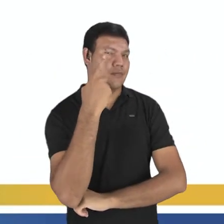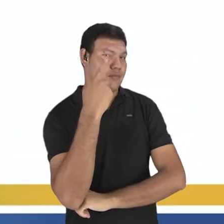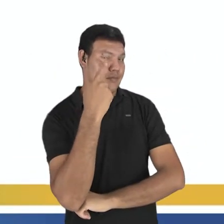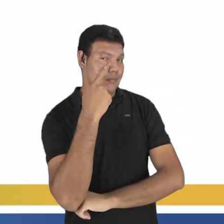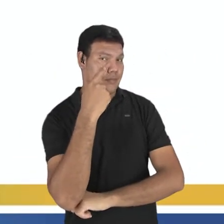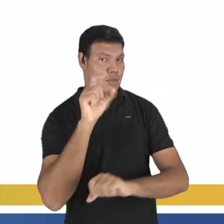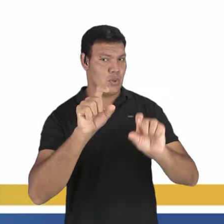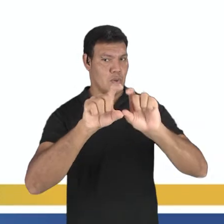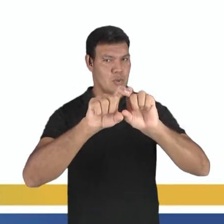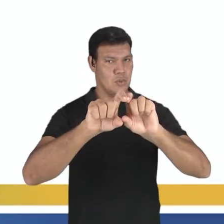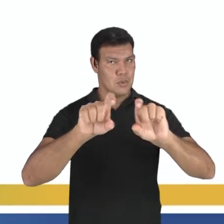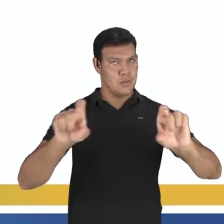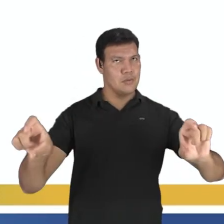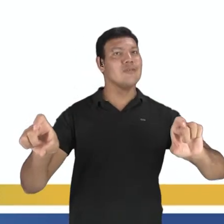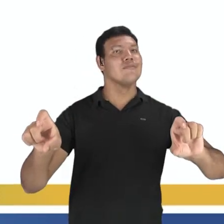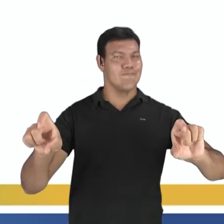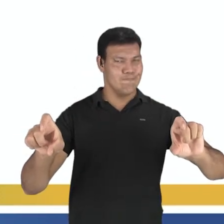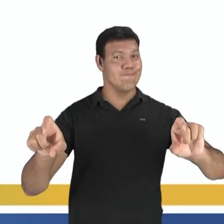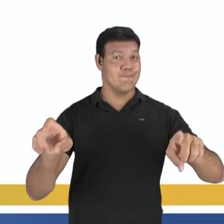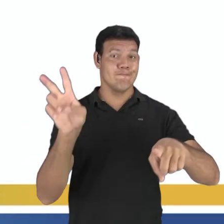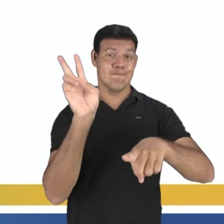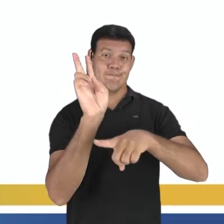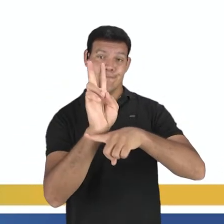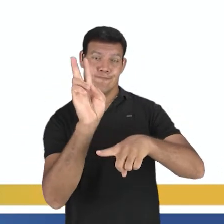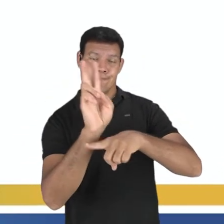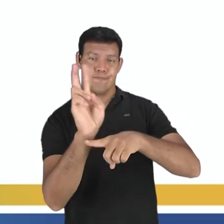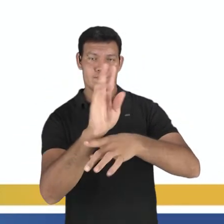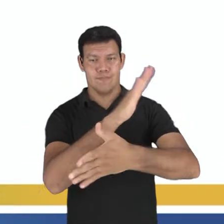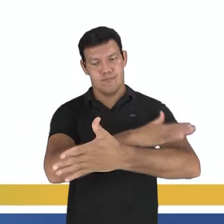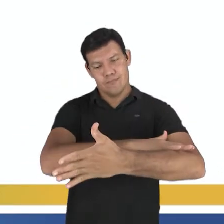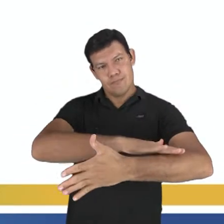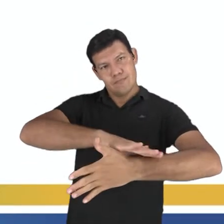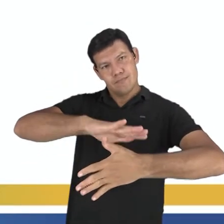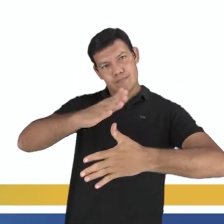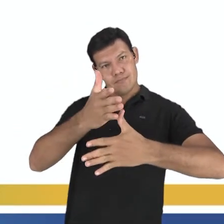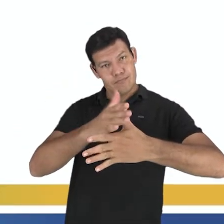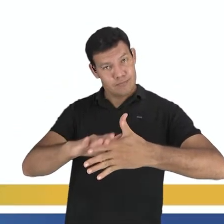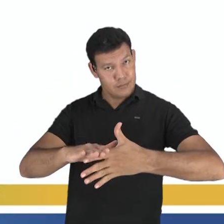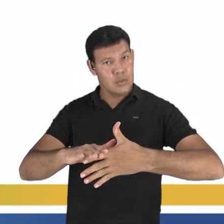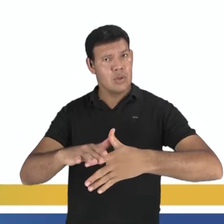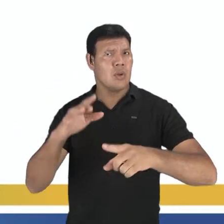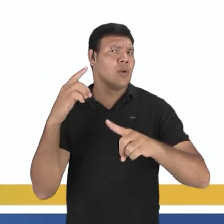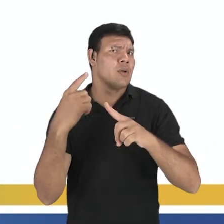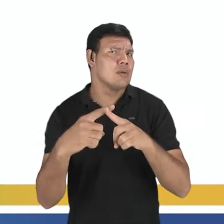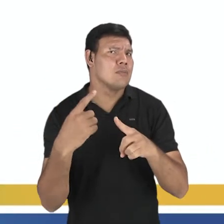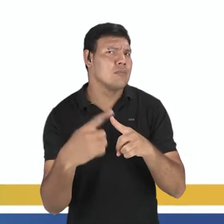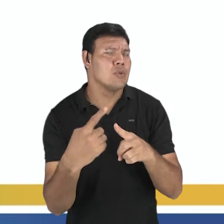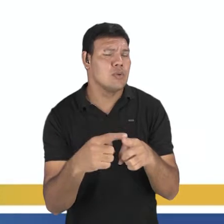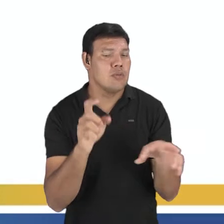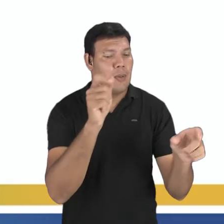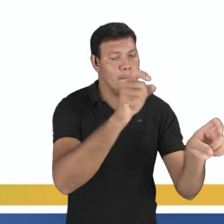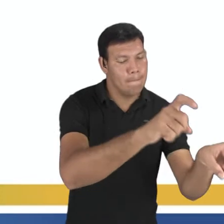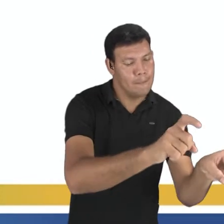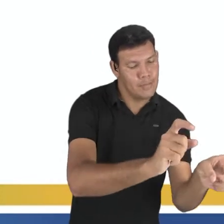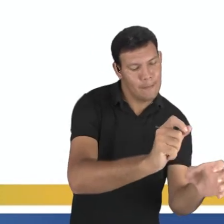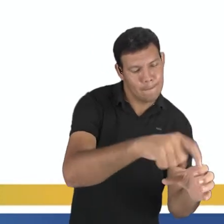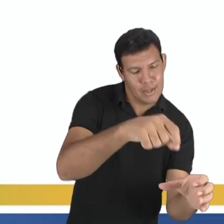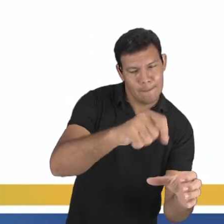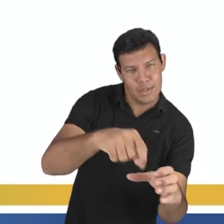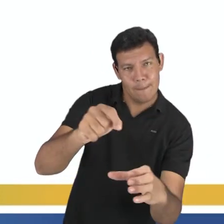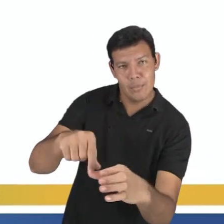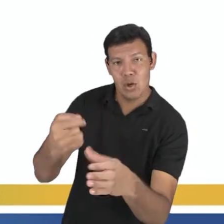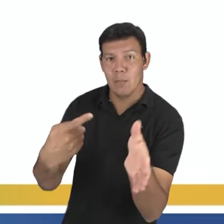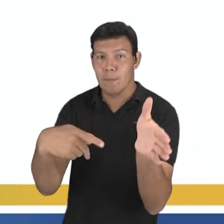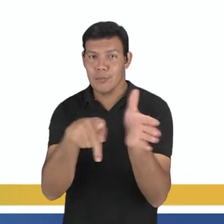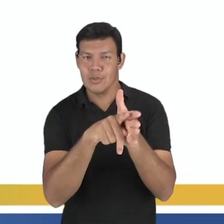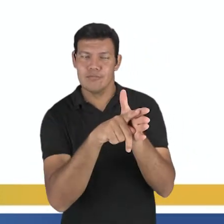que neste outro parágrafo ele fala aqui sobre a preservação da Mata Atlântica, justamente por conta do cultivo de